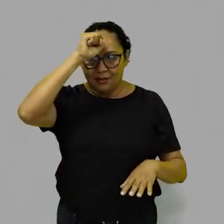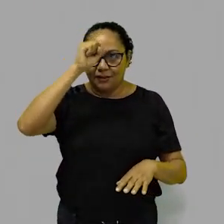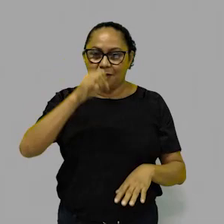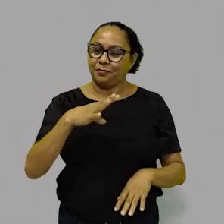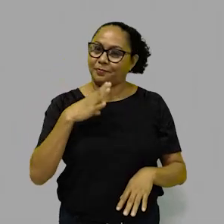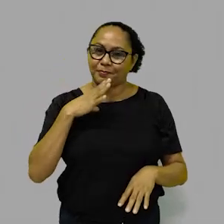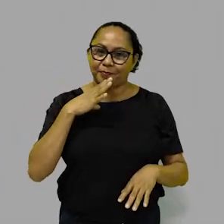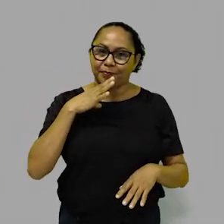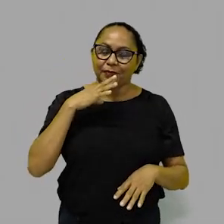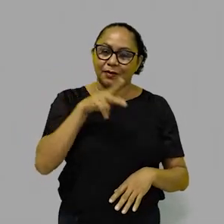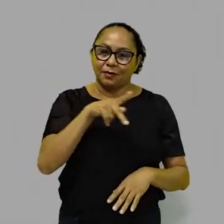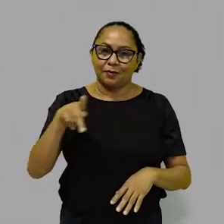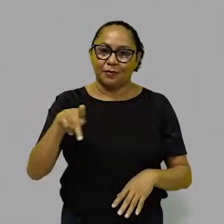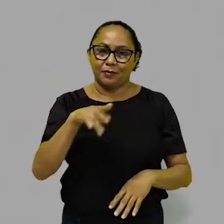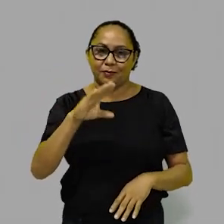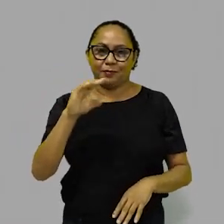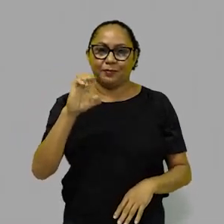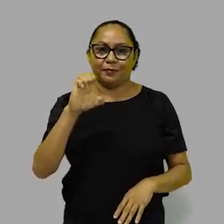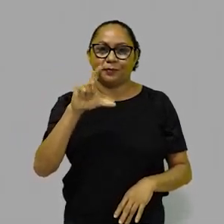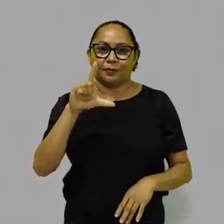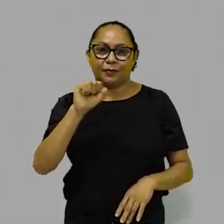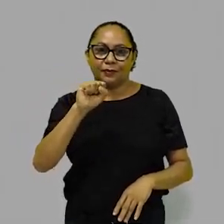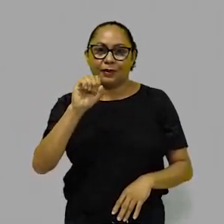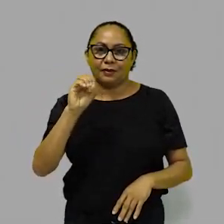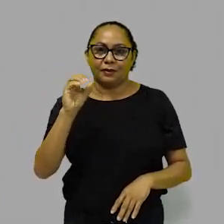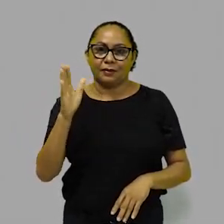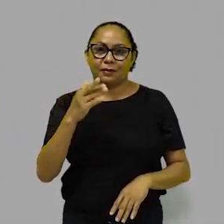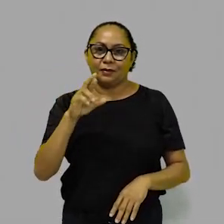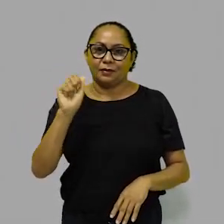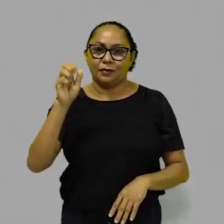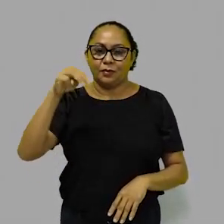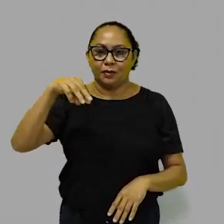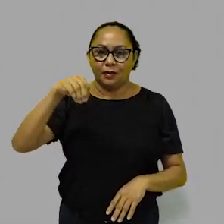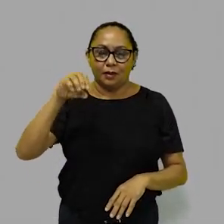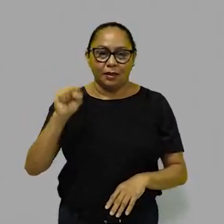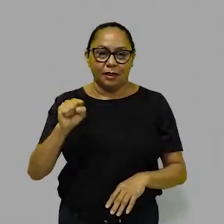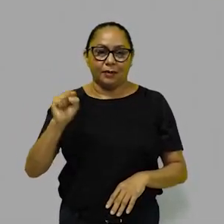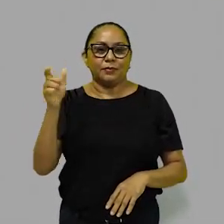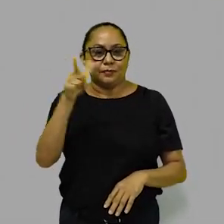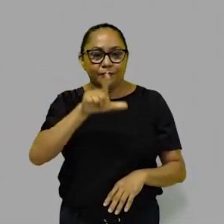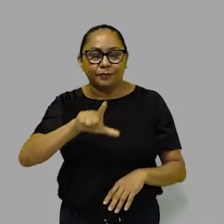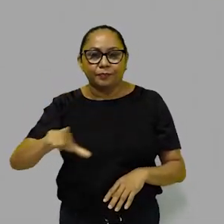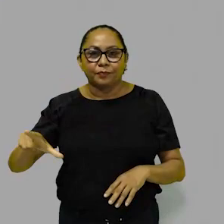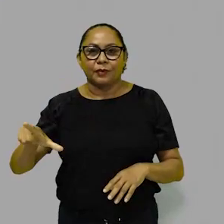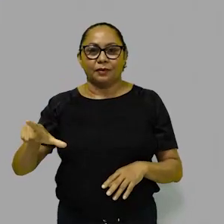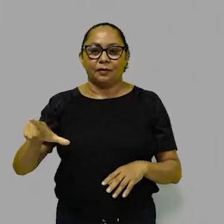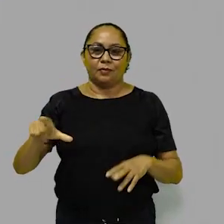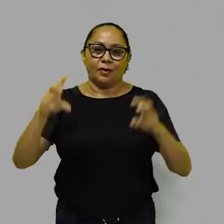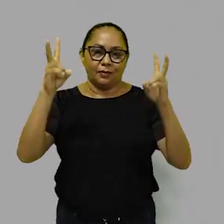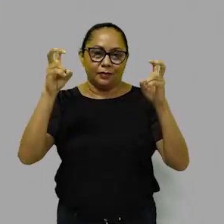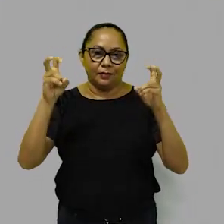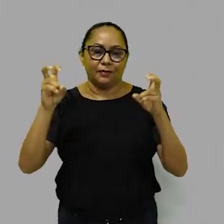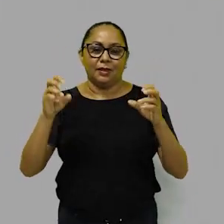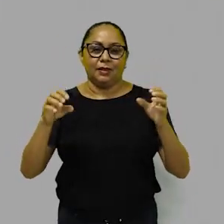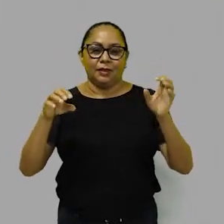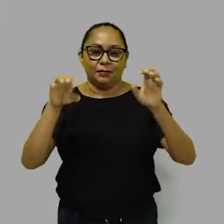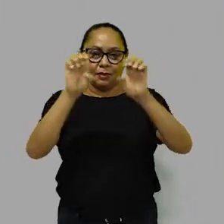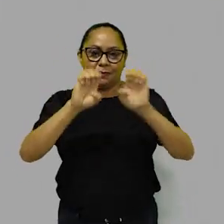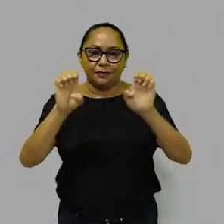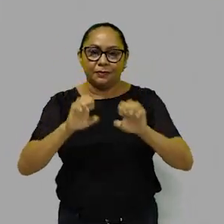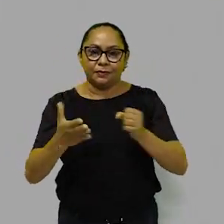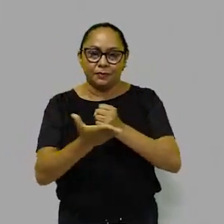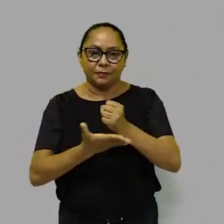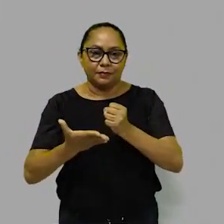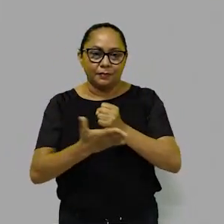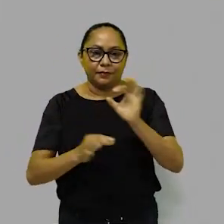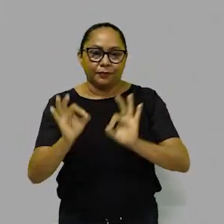Celso Ramos e hoje nós vamos dar continuidade aqui ao assunto de estruturas básicas e funcionamento dos tecidos. Vamos agora